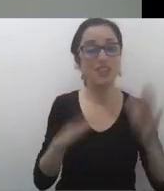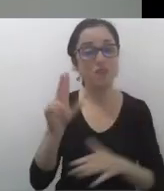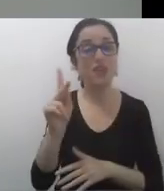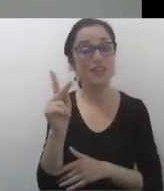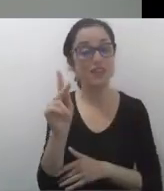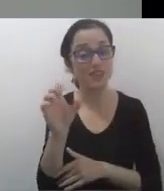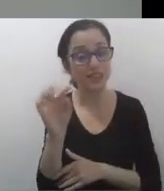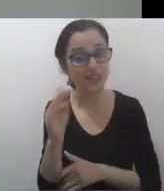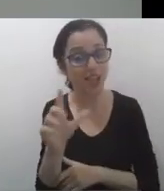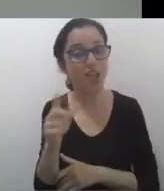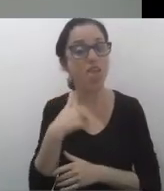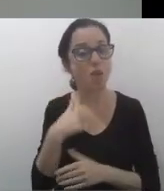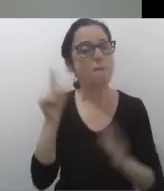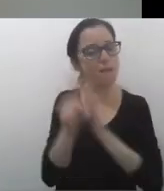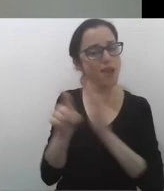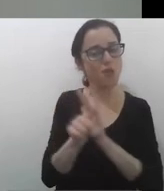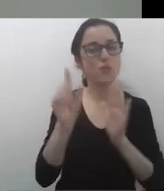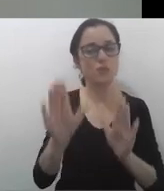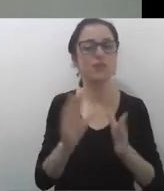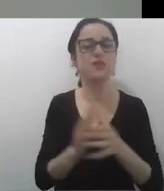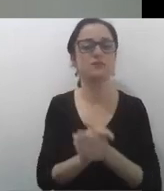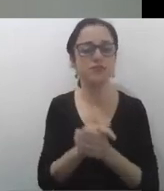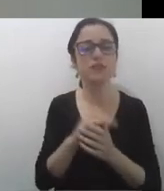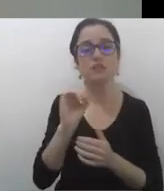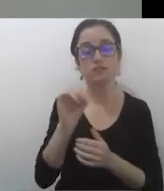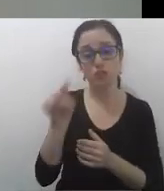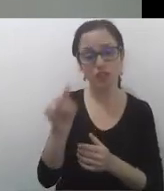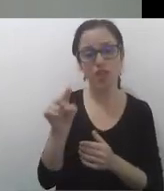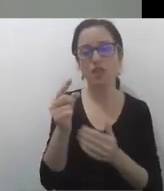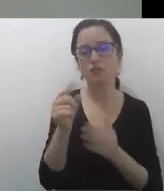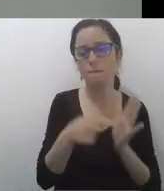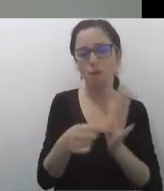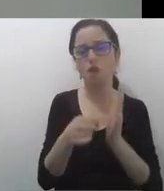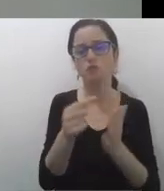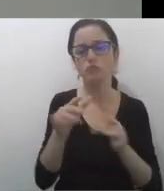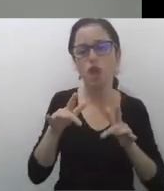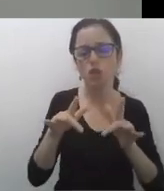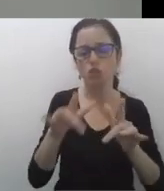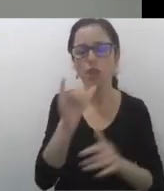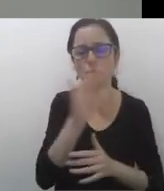Talvez, Ethel, eu poderia te colocar uma pergunta e aí, se for o caso, você